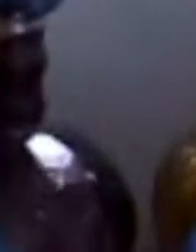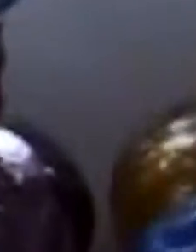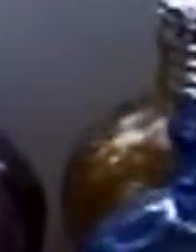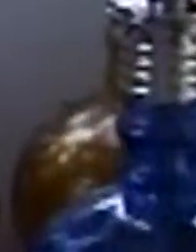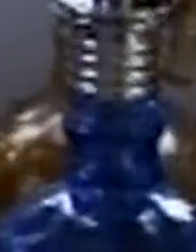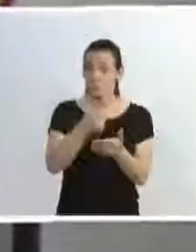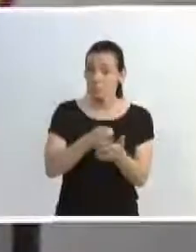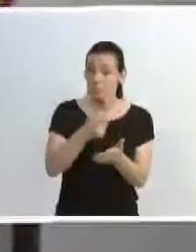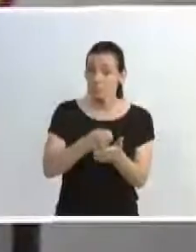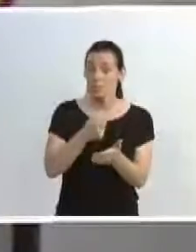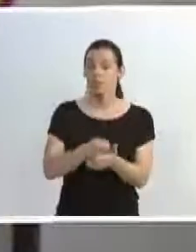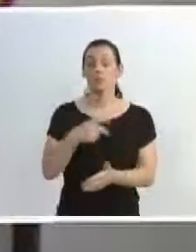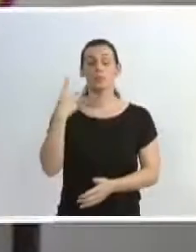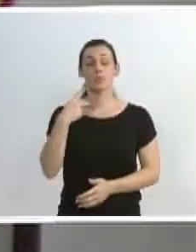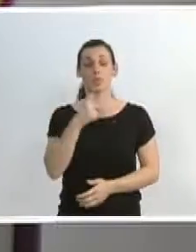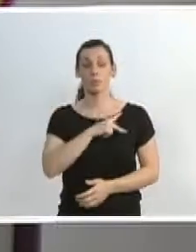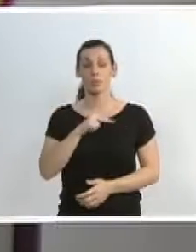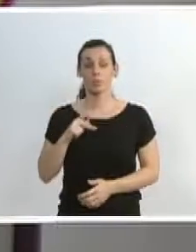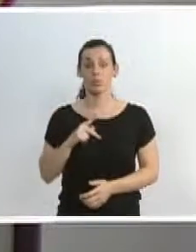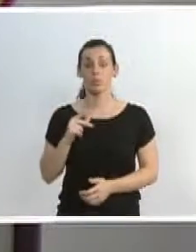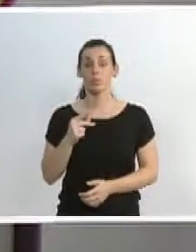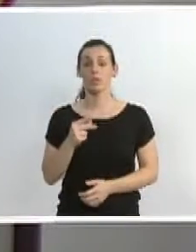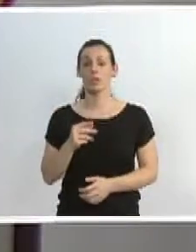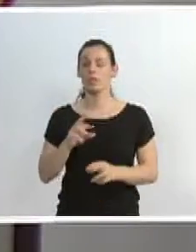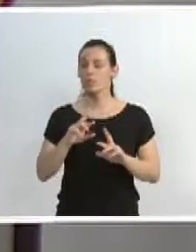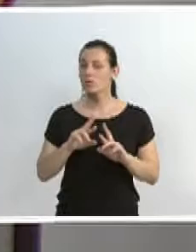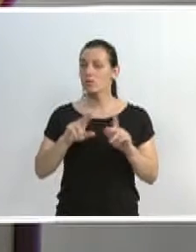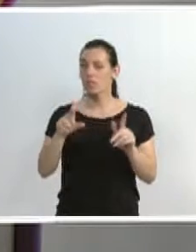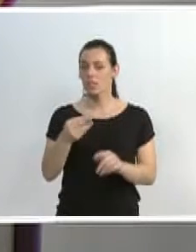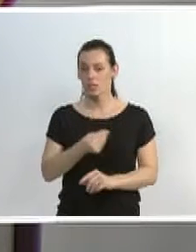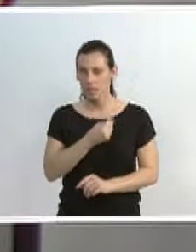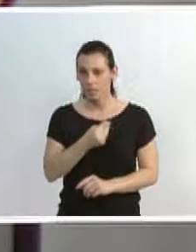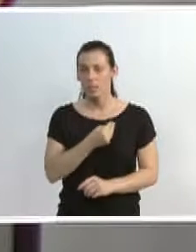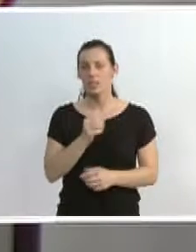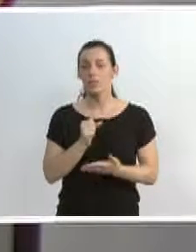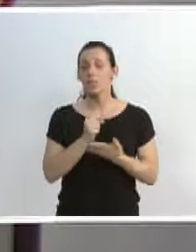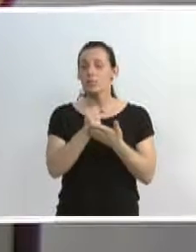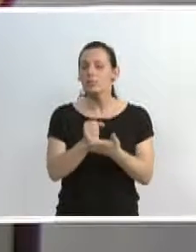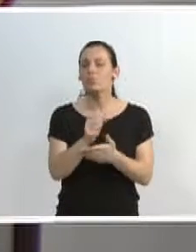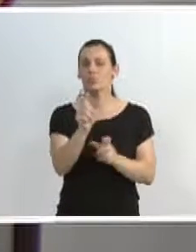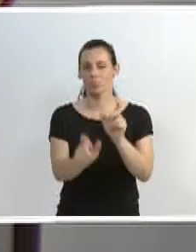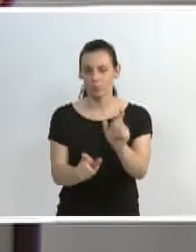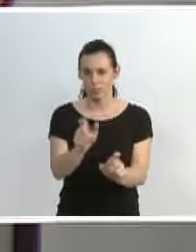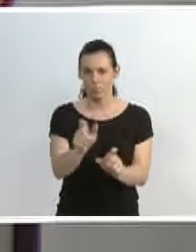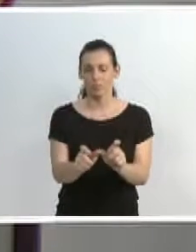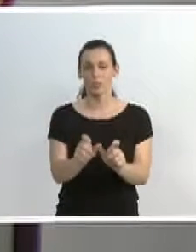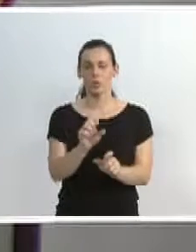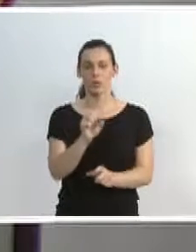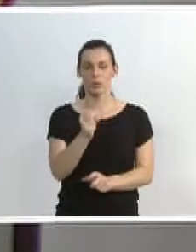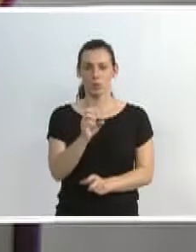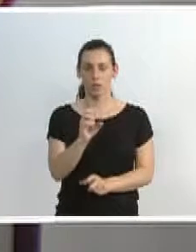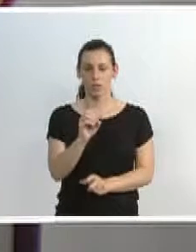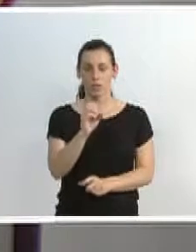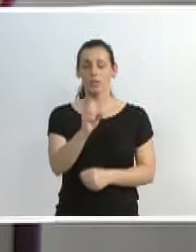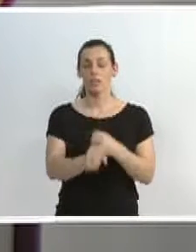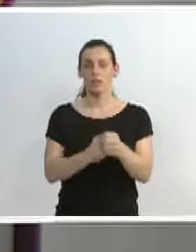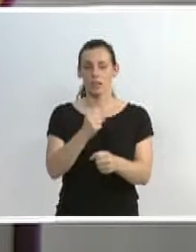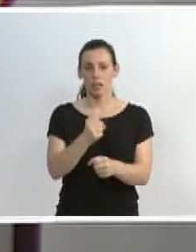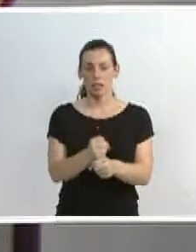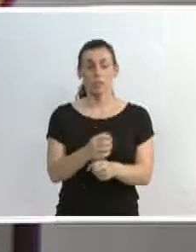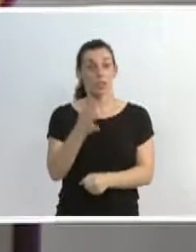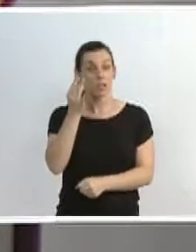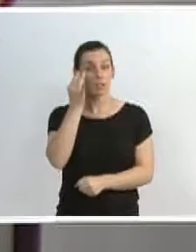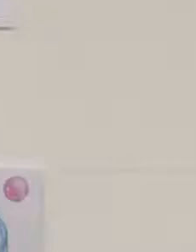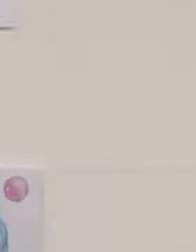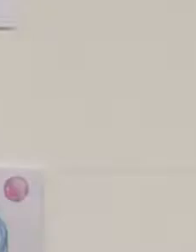forma coletiva. O presidente da Câmara relatou em uma das falas na tribuna que uma moradora da cidade já entrou em contato para